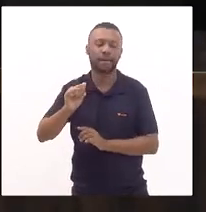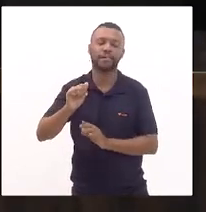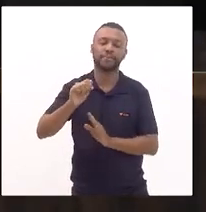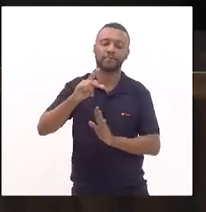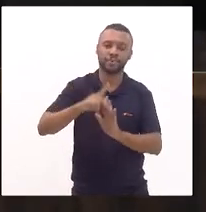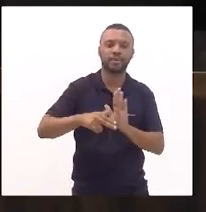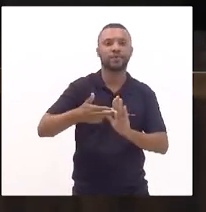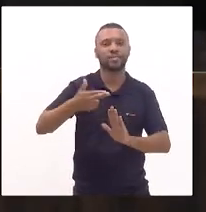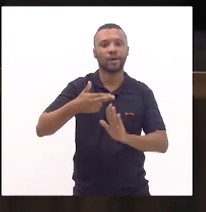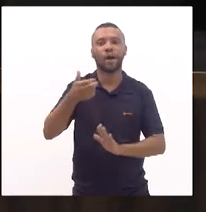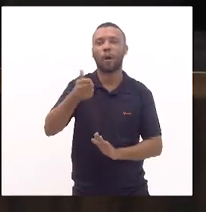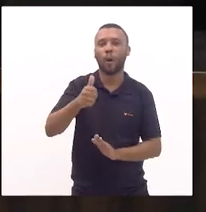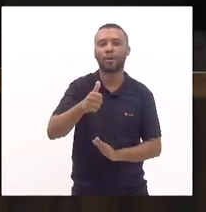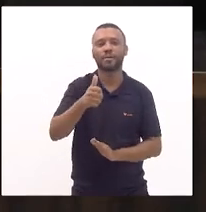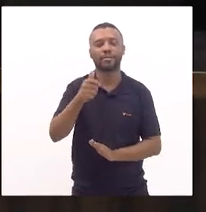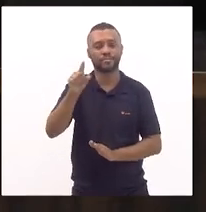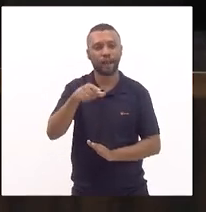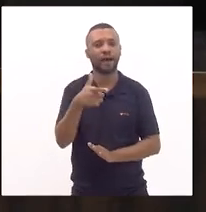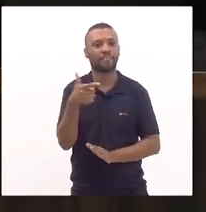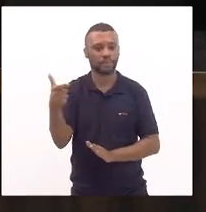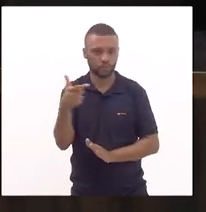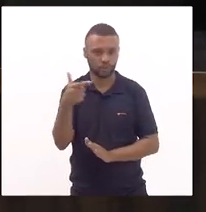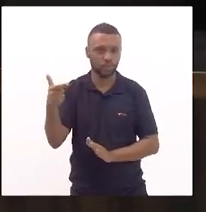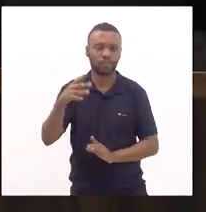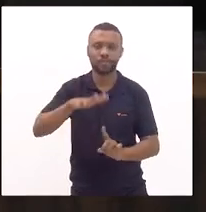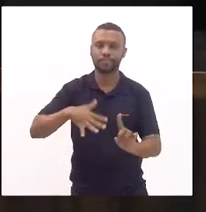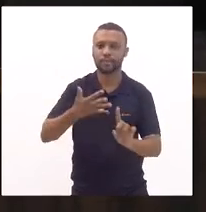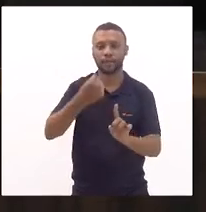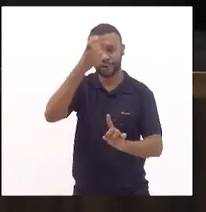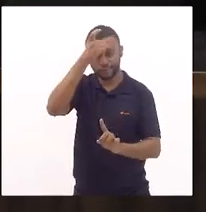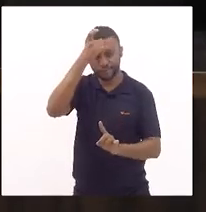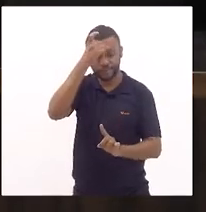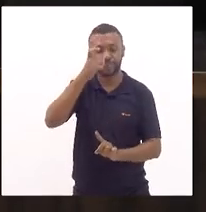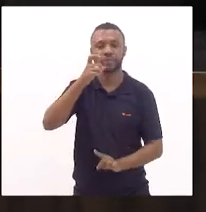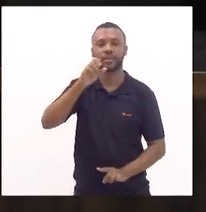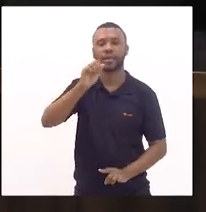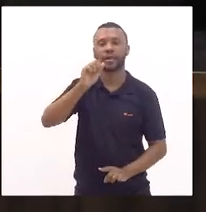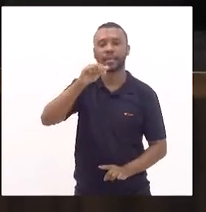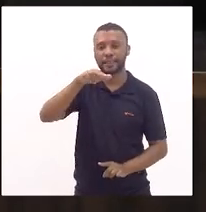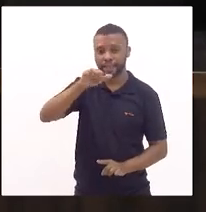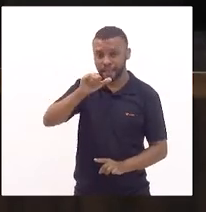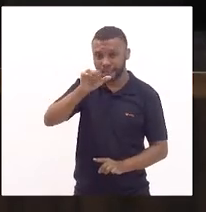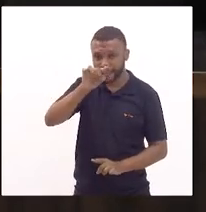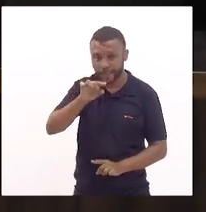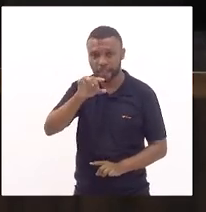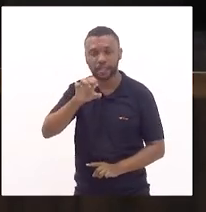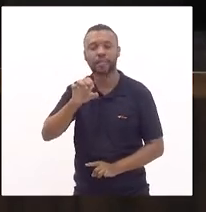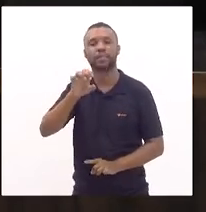1201-22, concede o prêmio Dandara à senhora Leonice Moreira dos Santos. Projeto de resolução